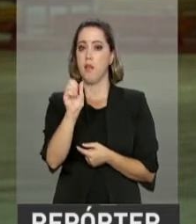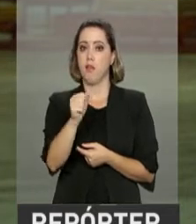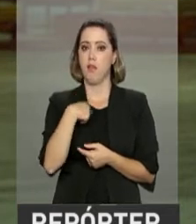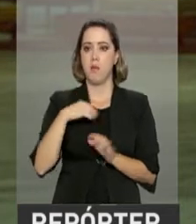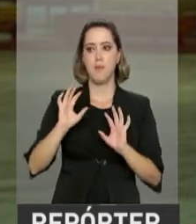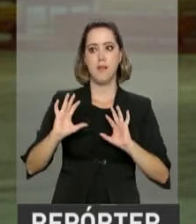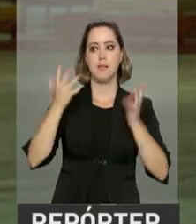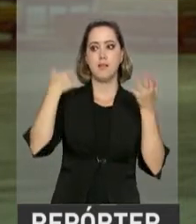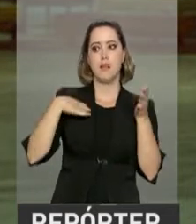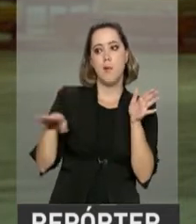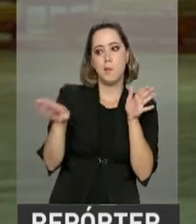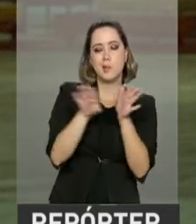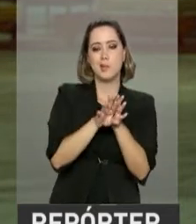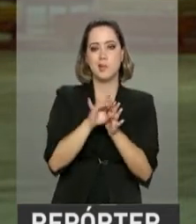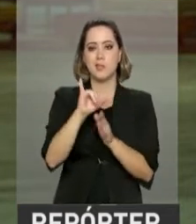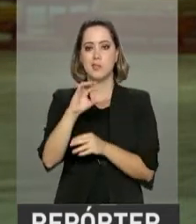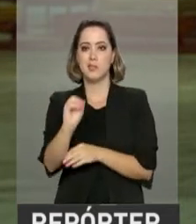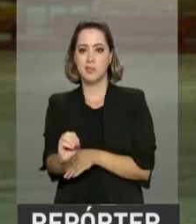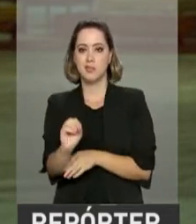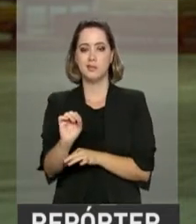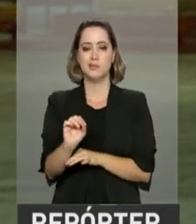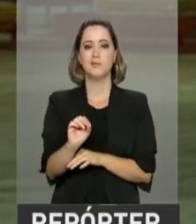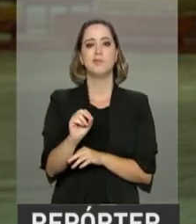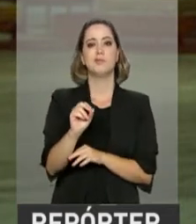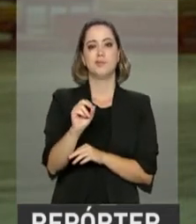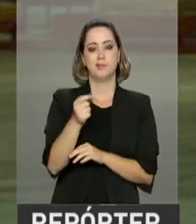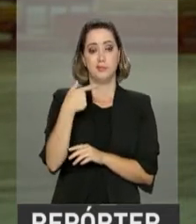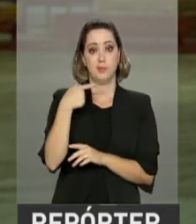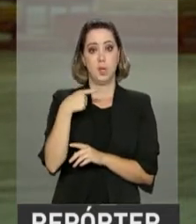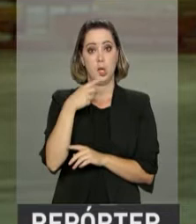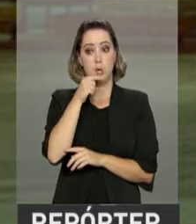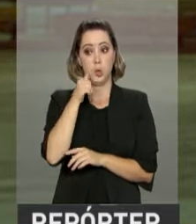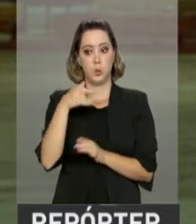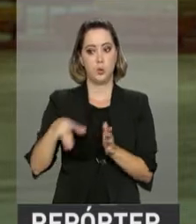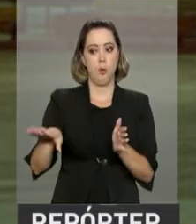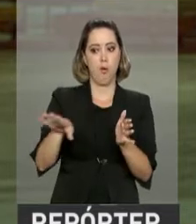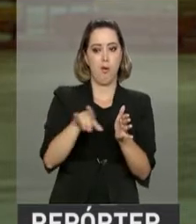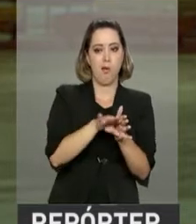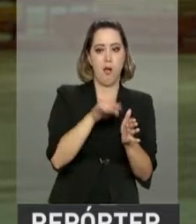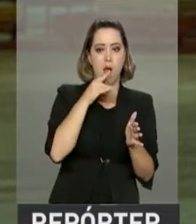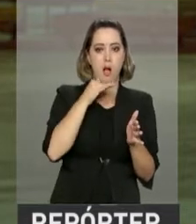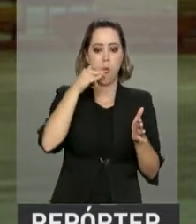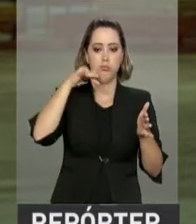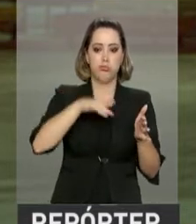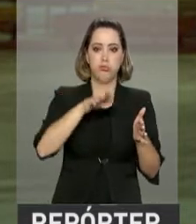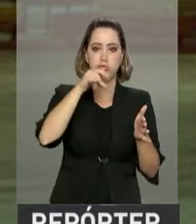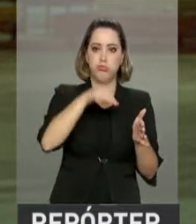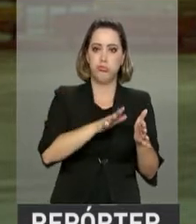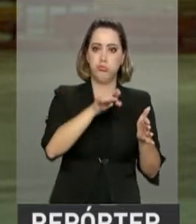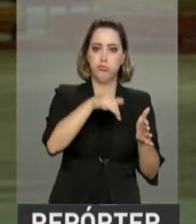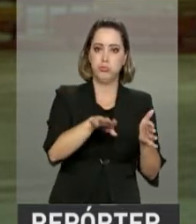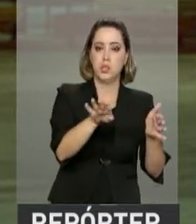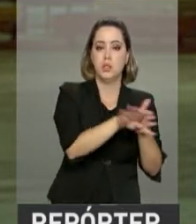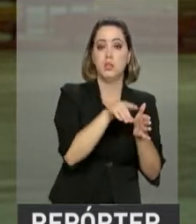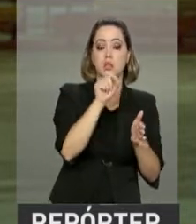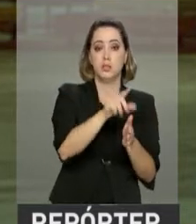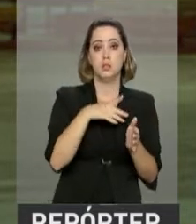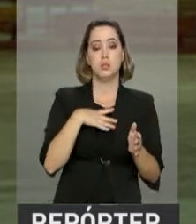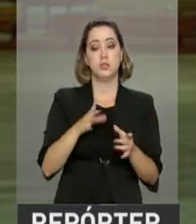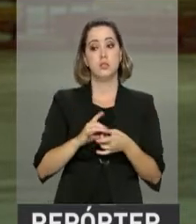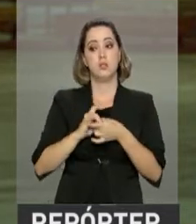do rio são francisco ao estado da paraíba e marca a entrega do eixo leste do projeto de